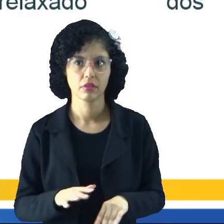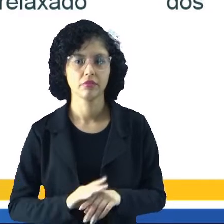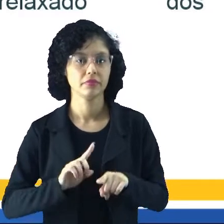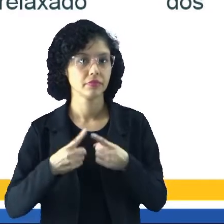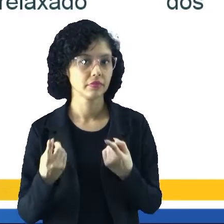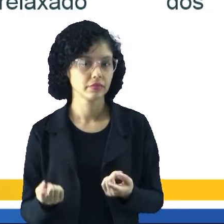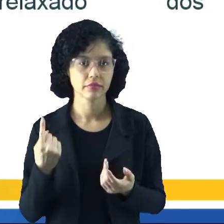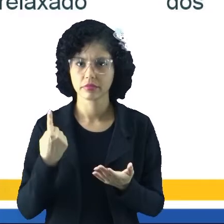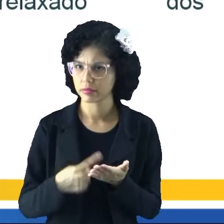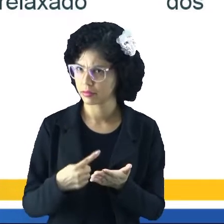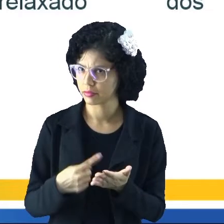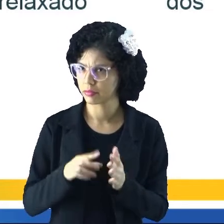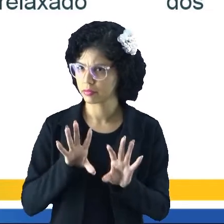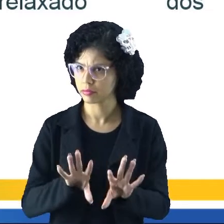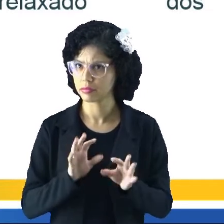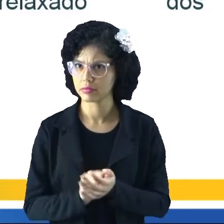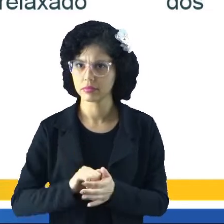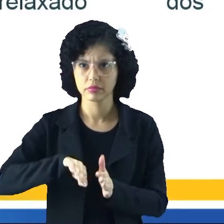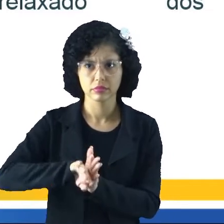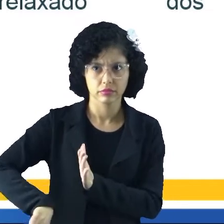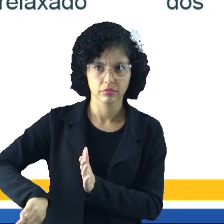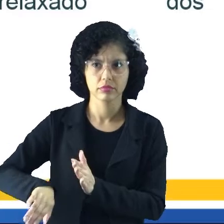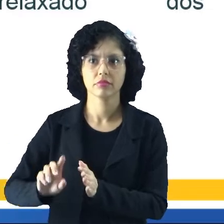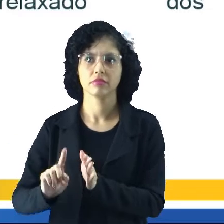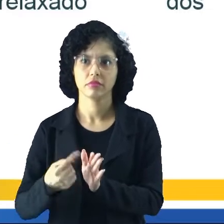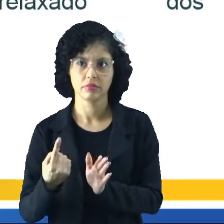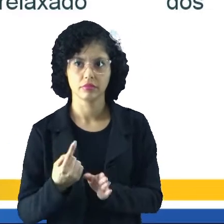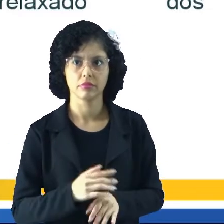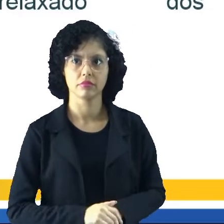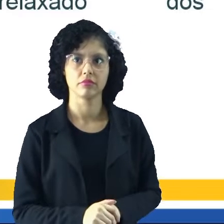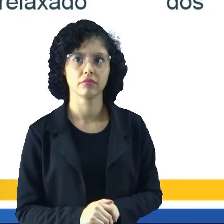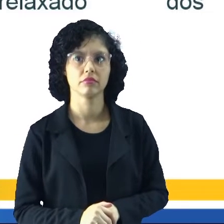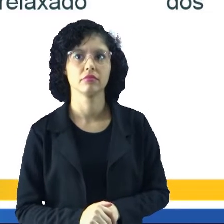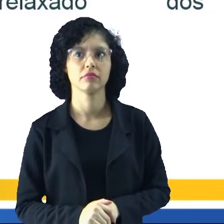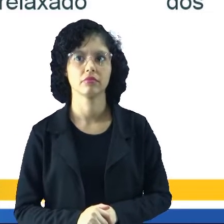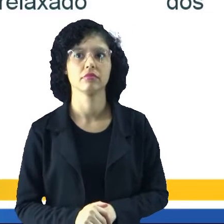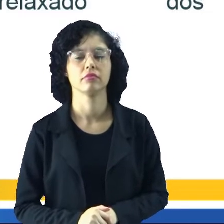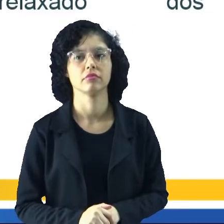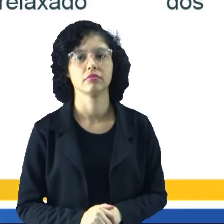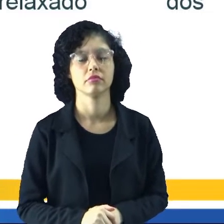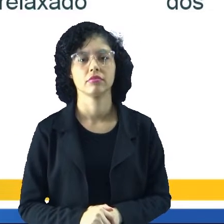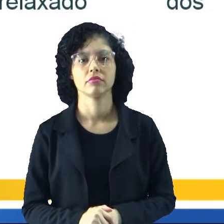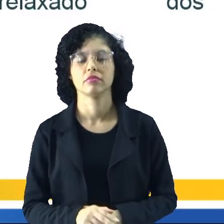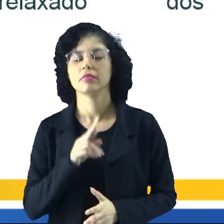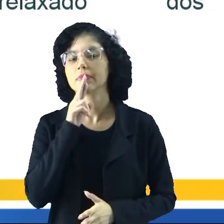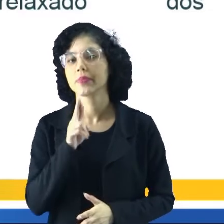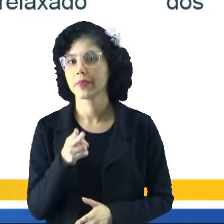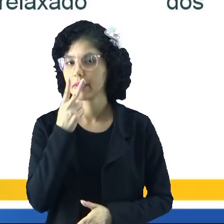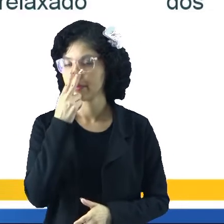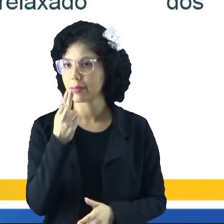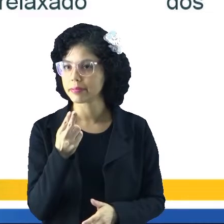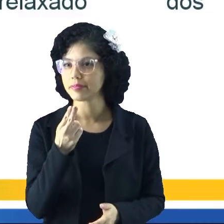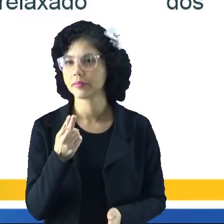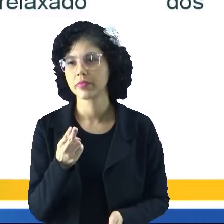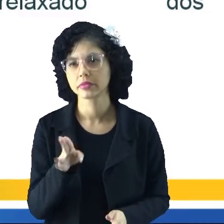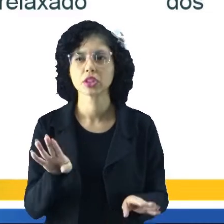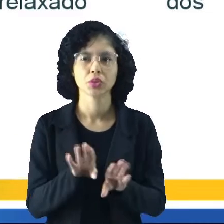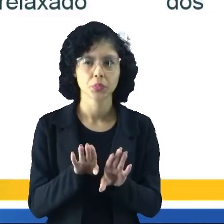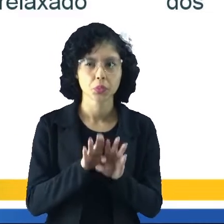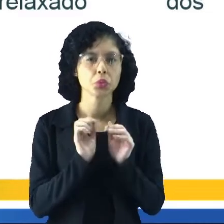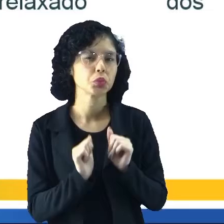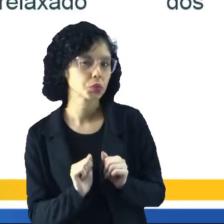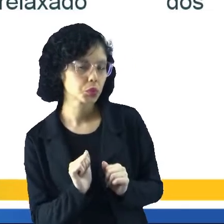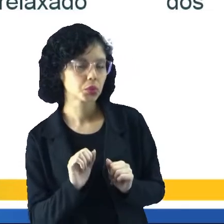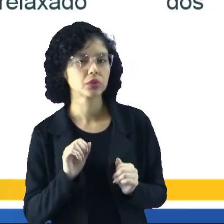Porém, tem umas condições aí, então não vou excluir isso aqui de primeira, né? Geralmente o Enem faz isso, ele coloca a resposta que também